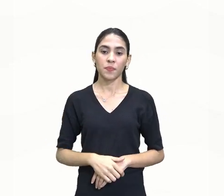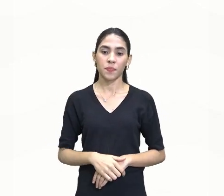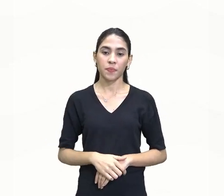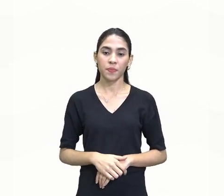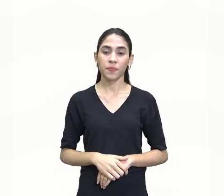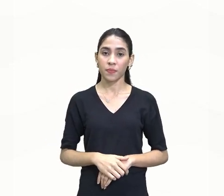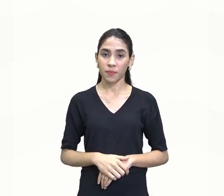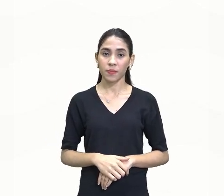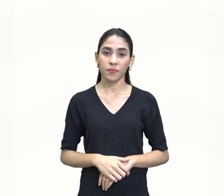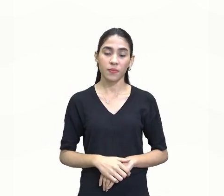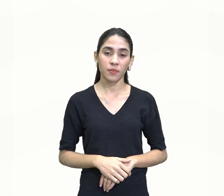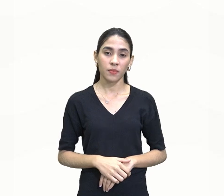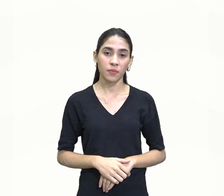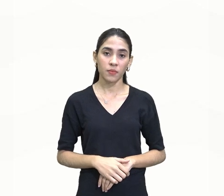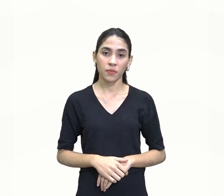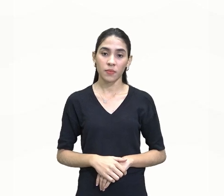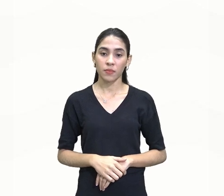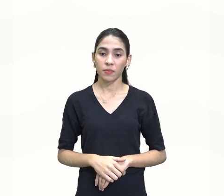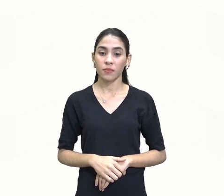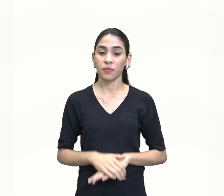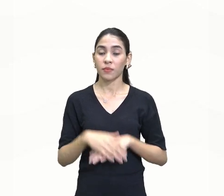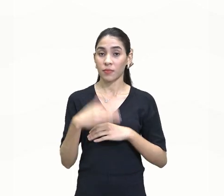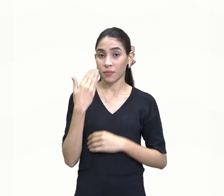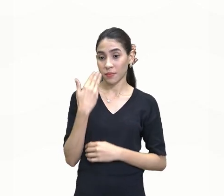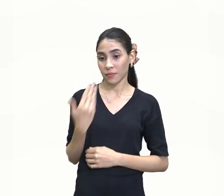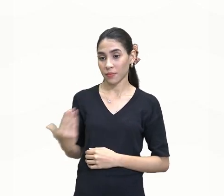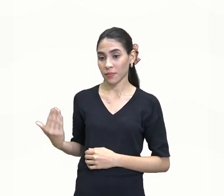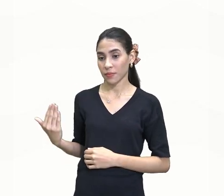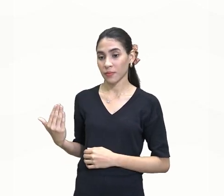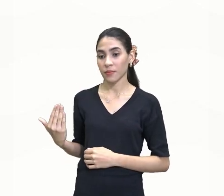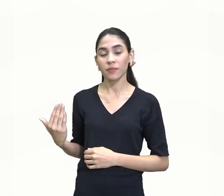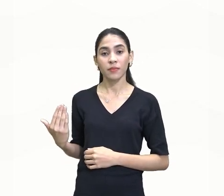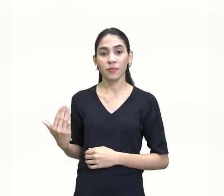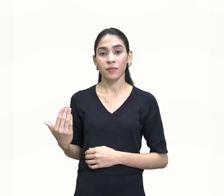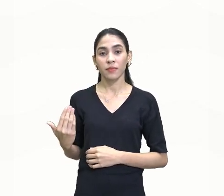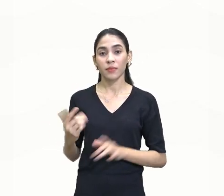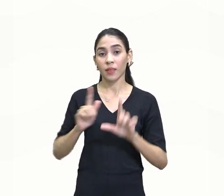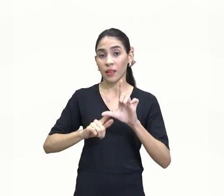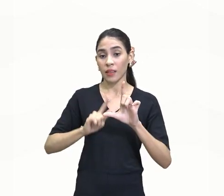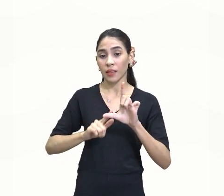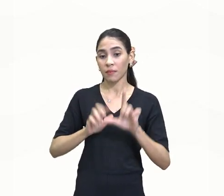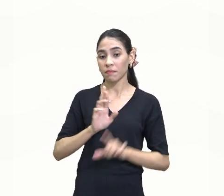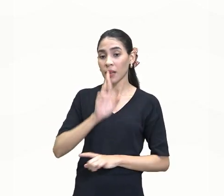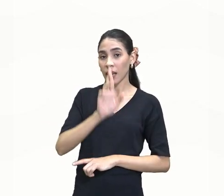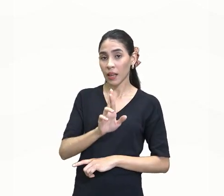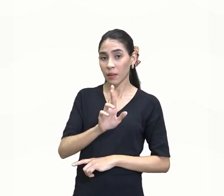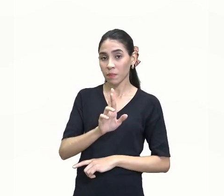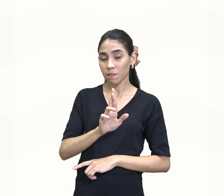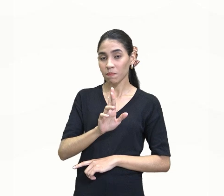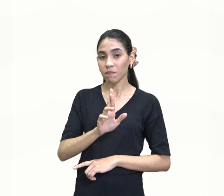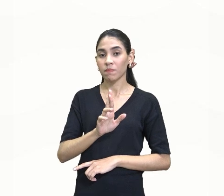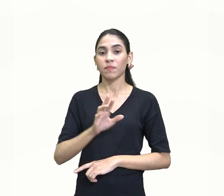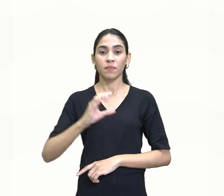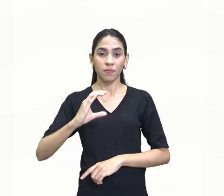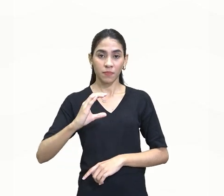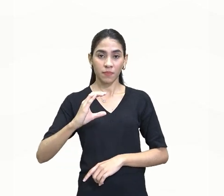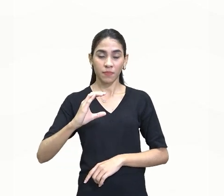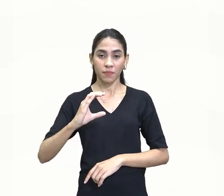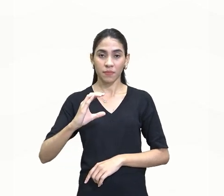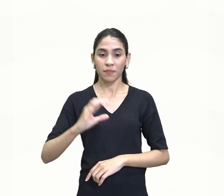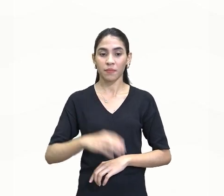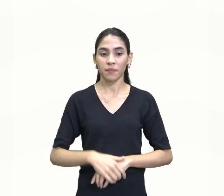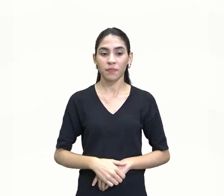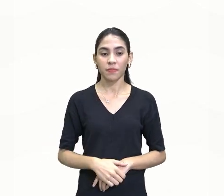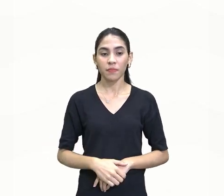14,49, certo? Então, tá aí. A alternativa correta, então, é a letra C,